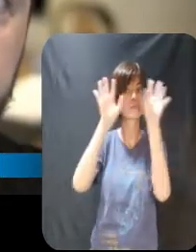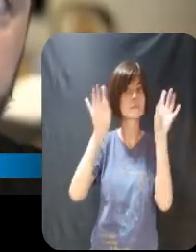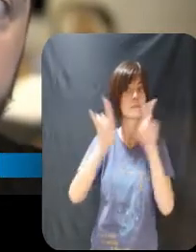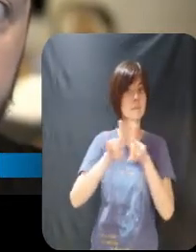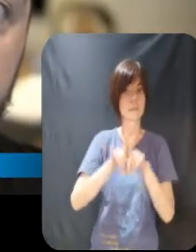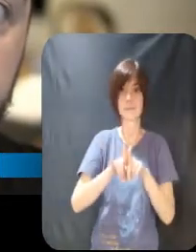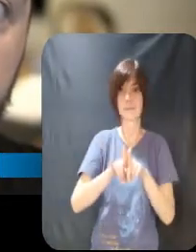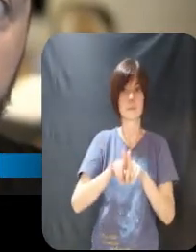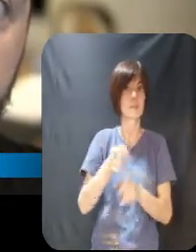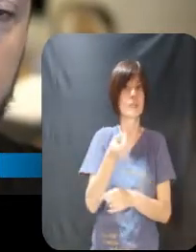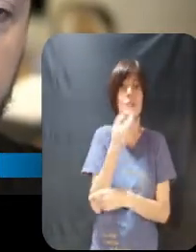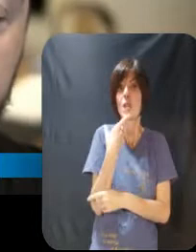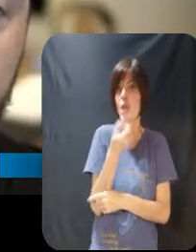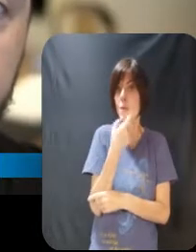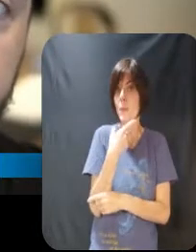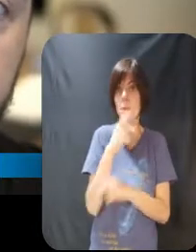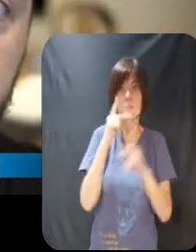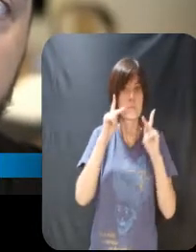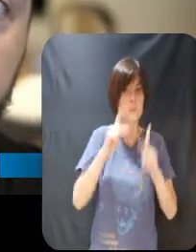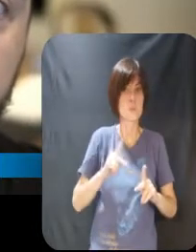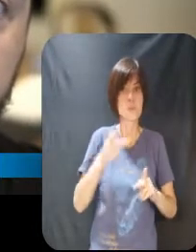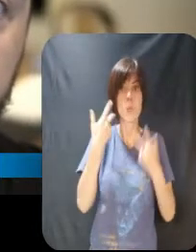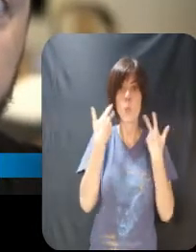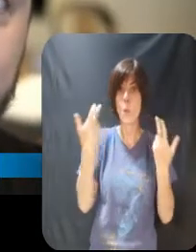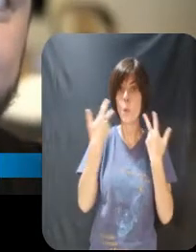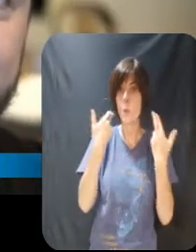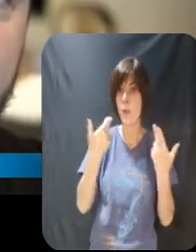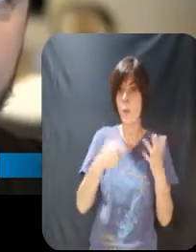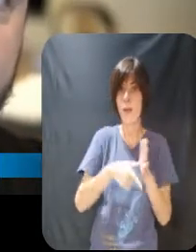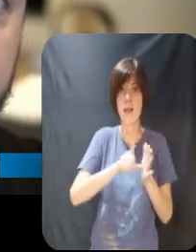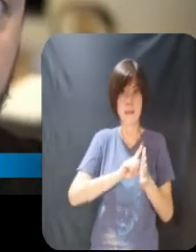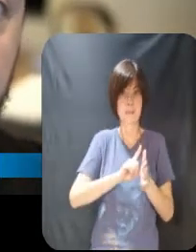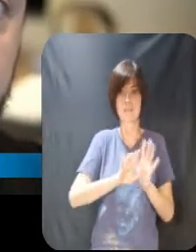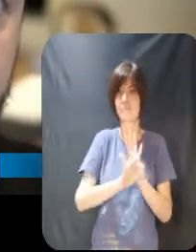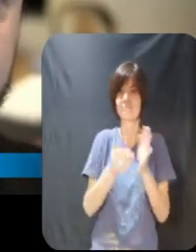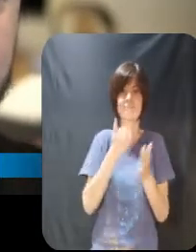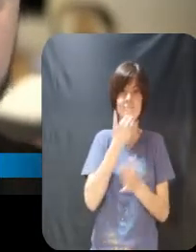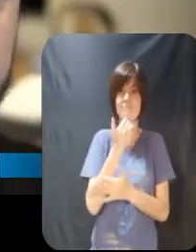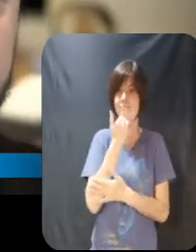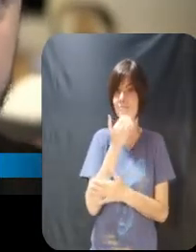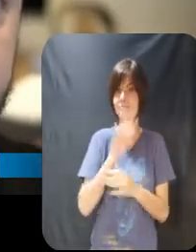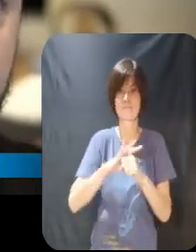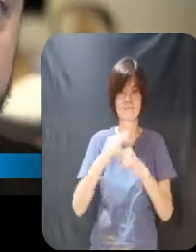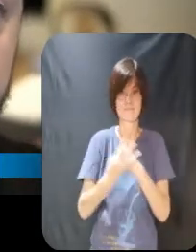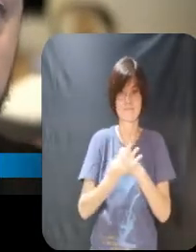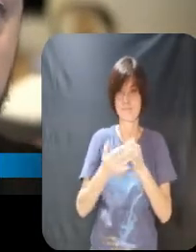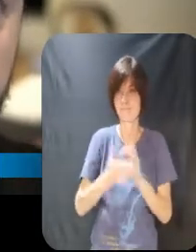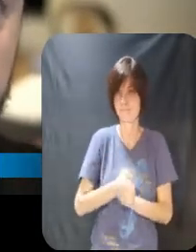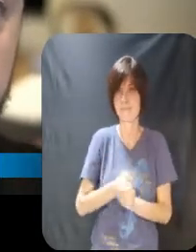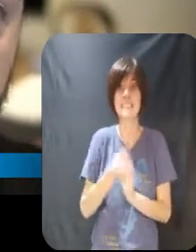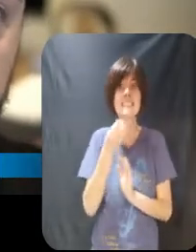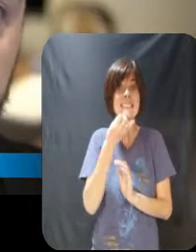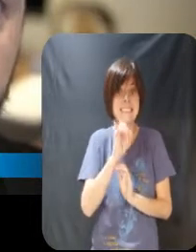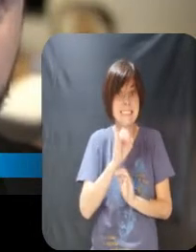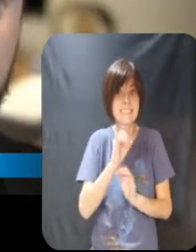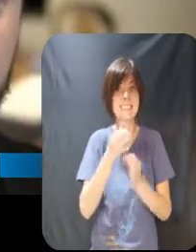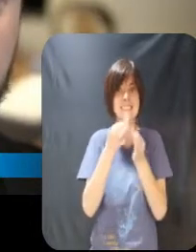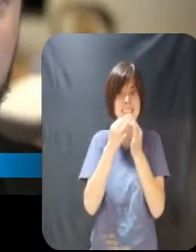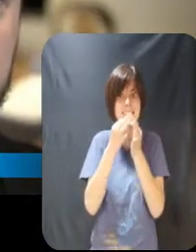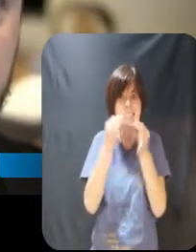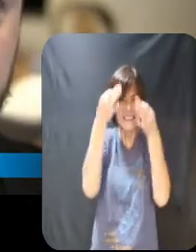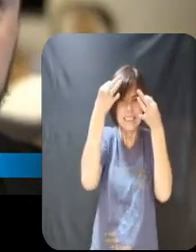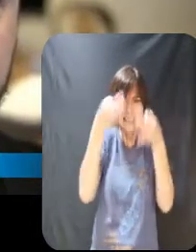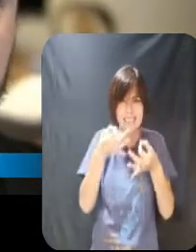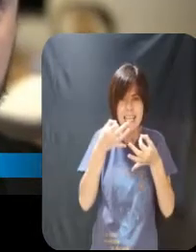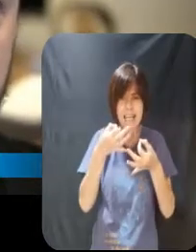nem antes de você pegar o coronavírus. Se ela funcionar, e a gente ainda não sabe se ela funciona nesse ponto, ela não